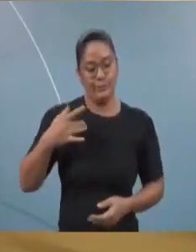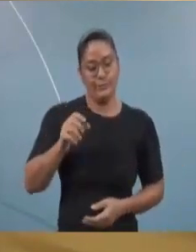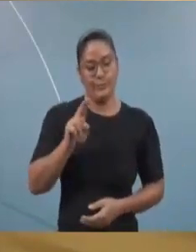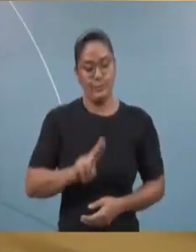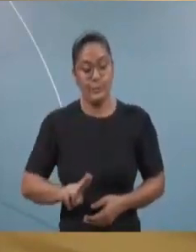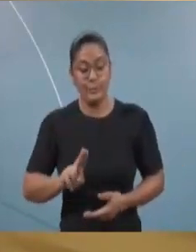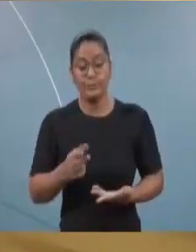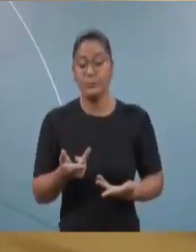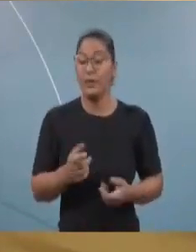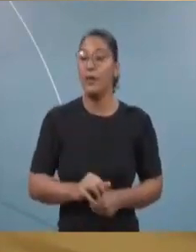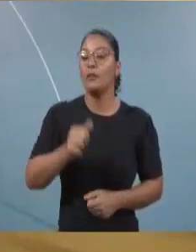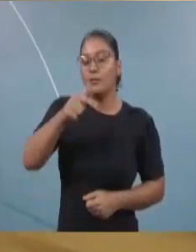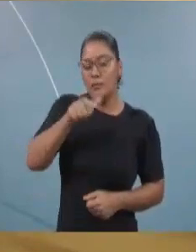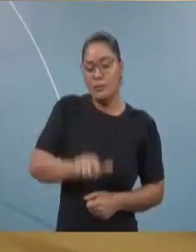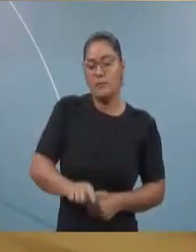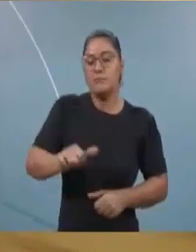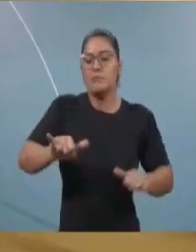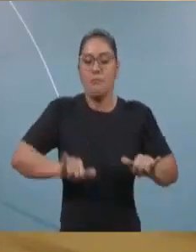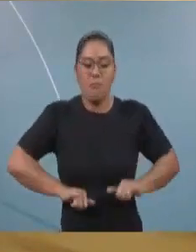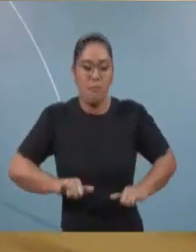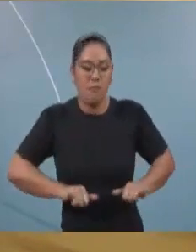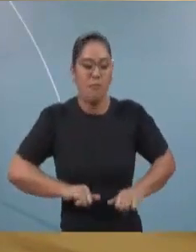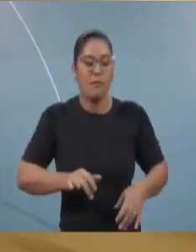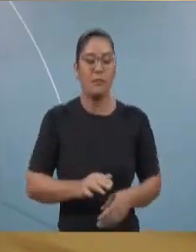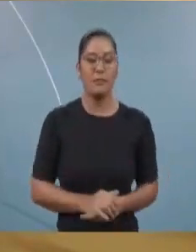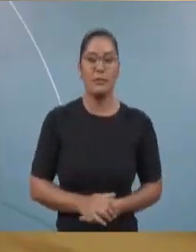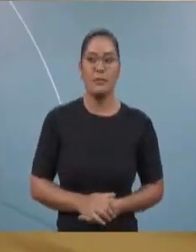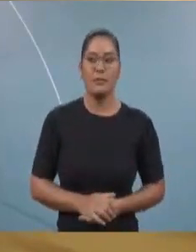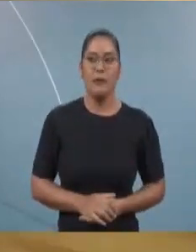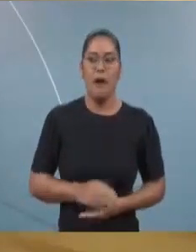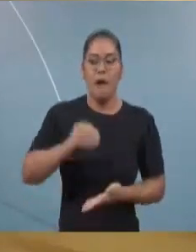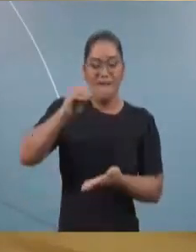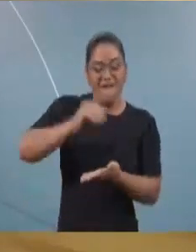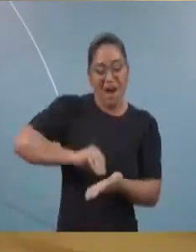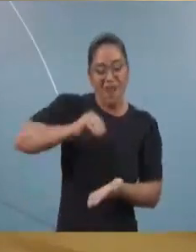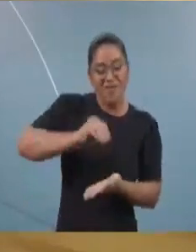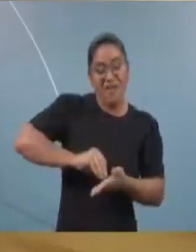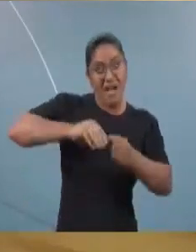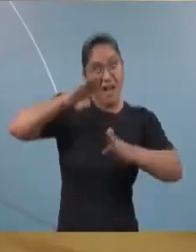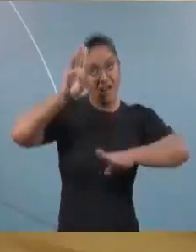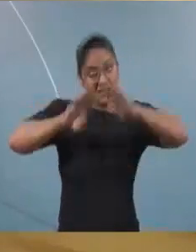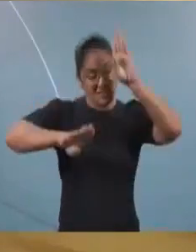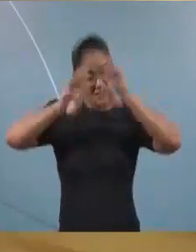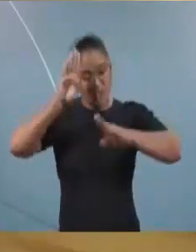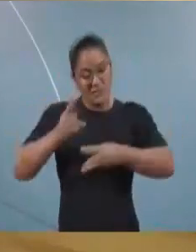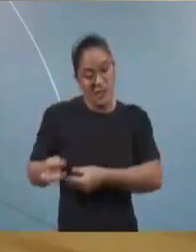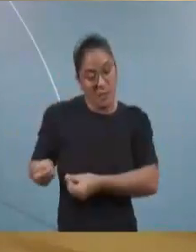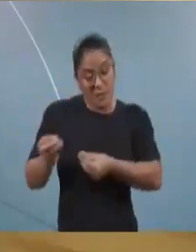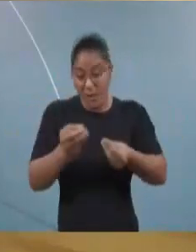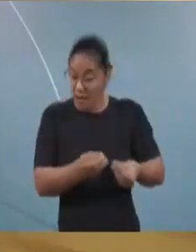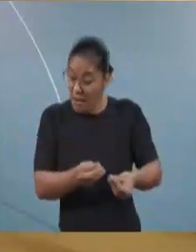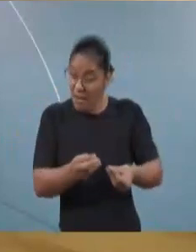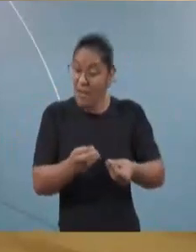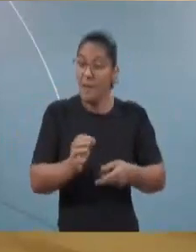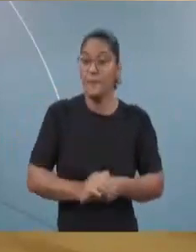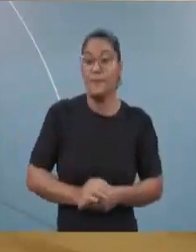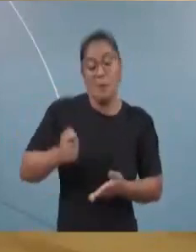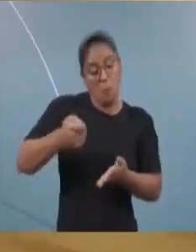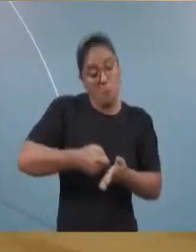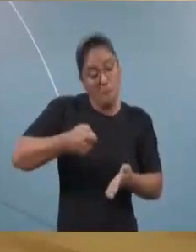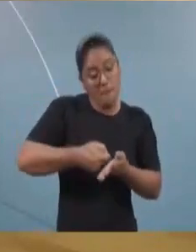usuário que mais uma vez sofre aí com a falta de licitação de entrega a falta de